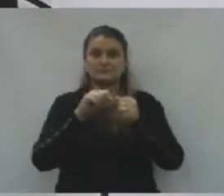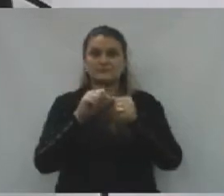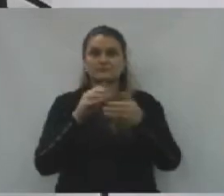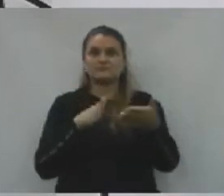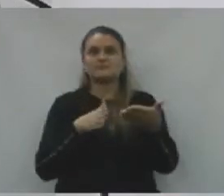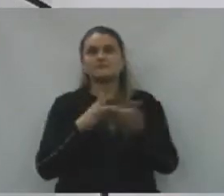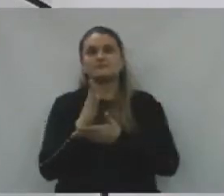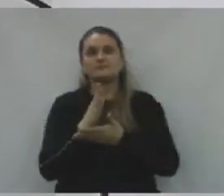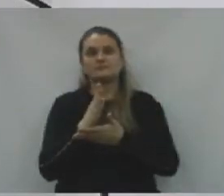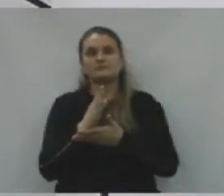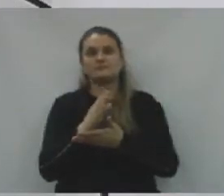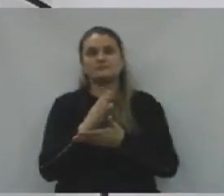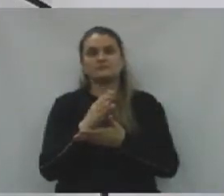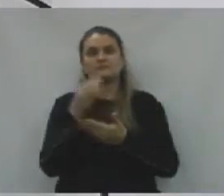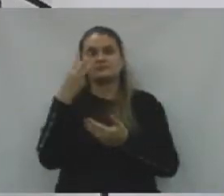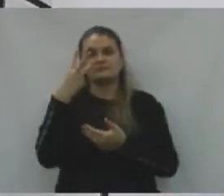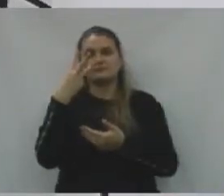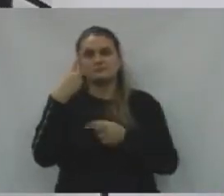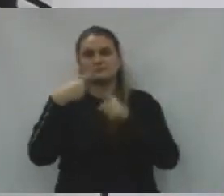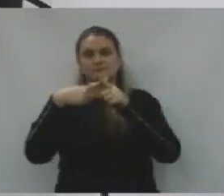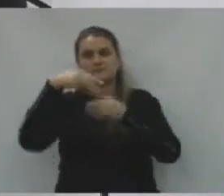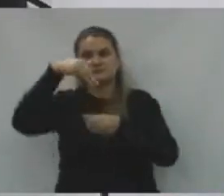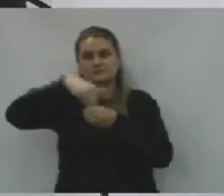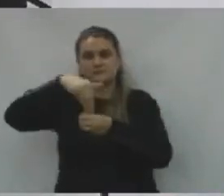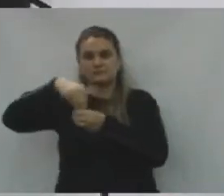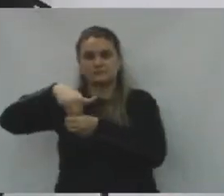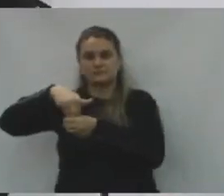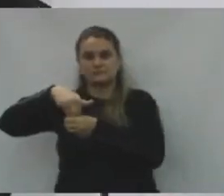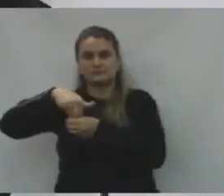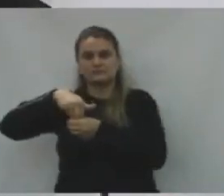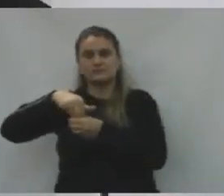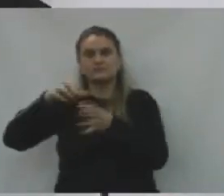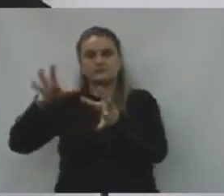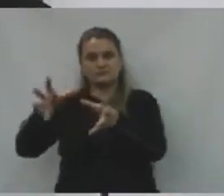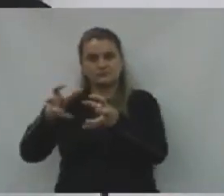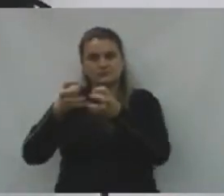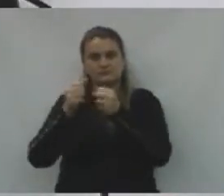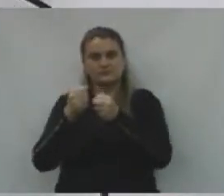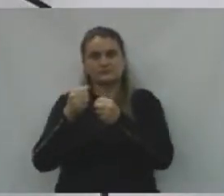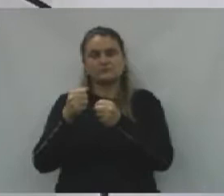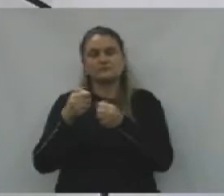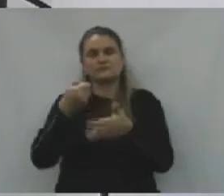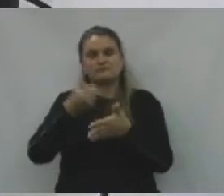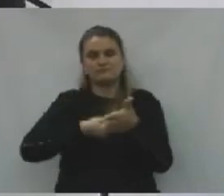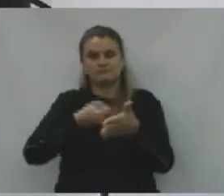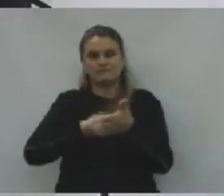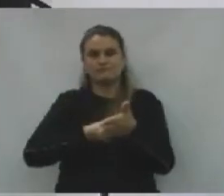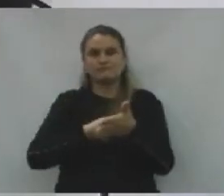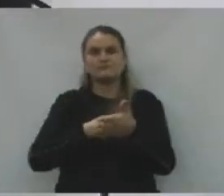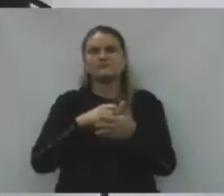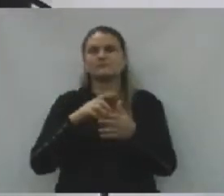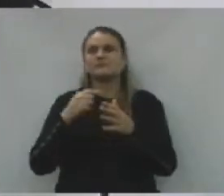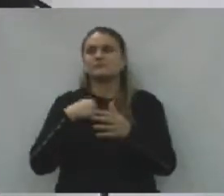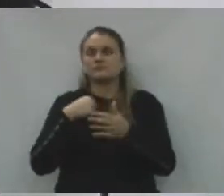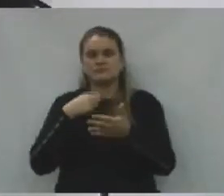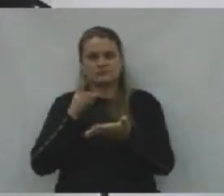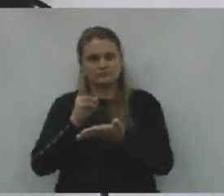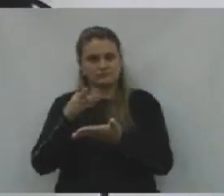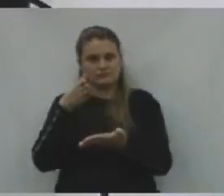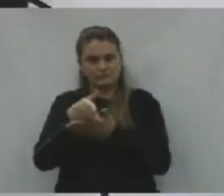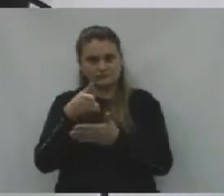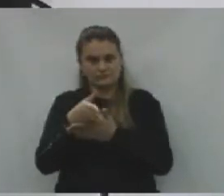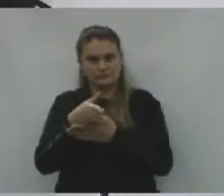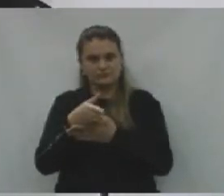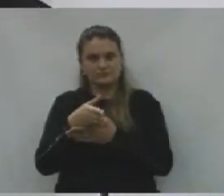aqui, aprovada em 3 votações, recordam bem, né, Lúcio? Tivemos em todas aqui